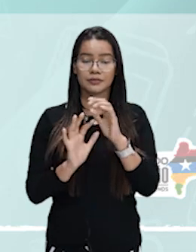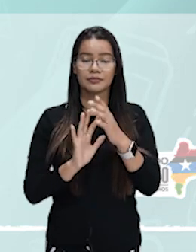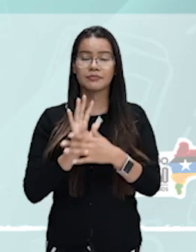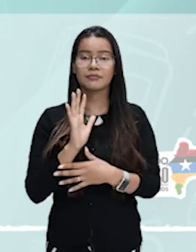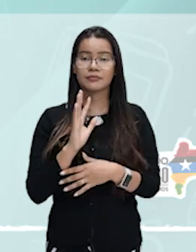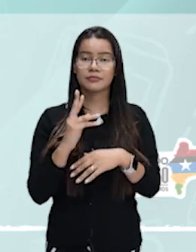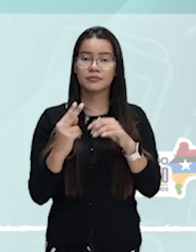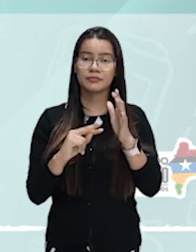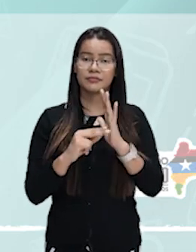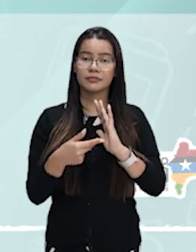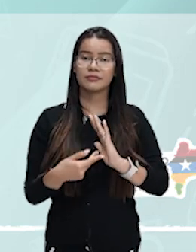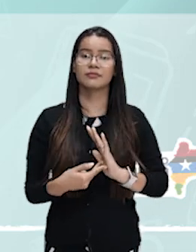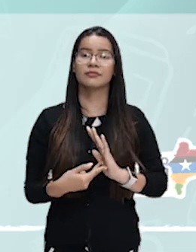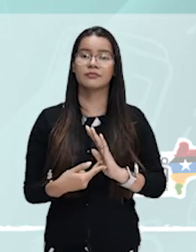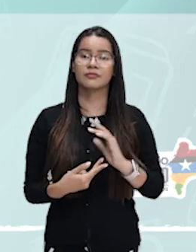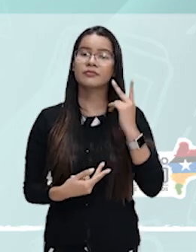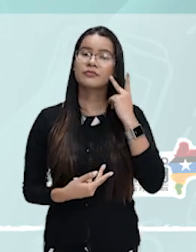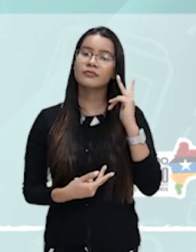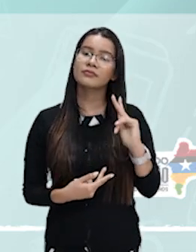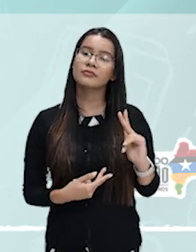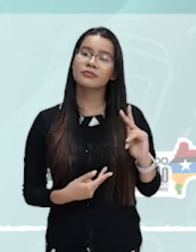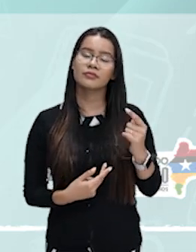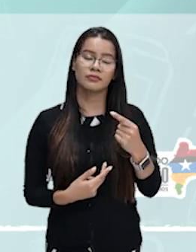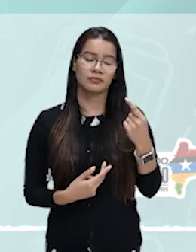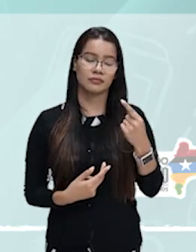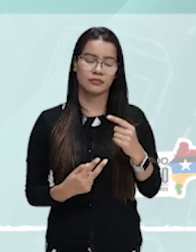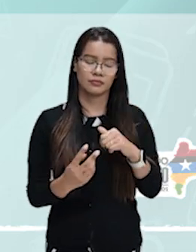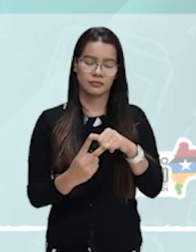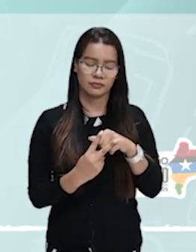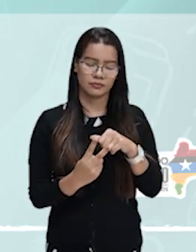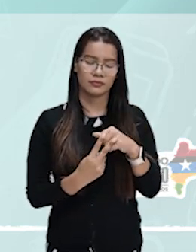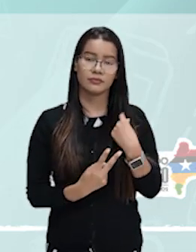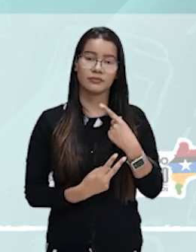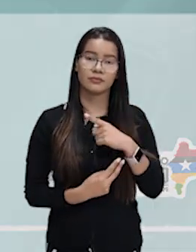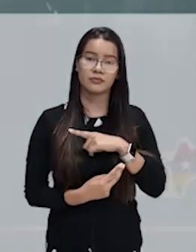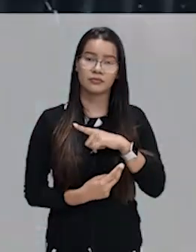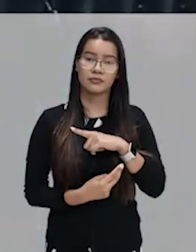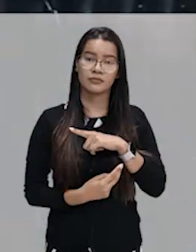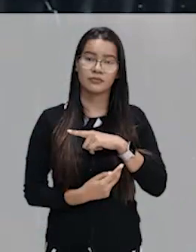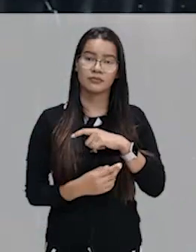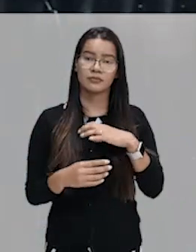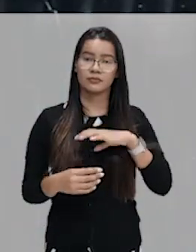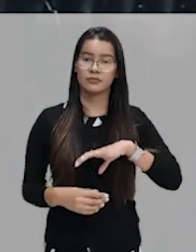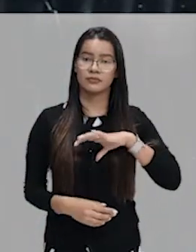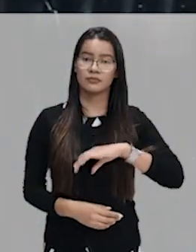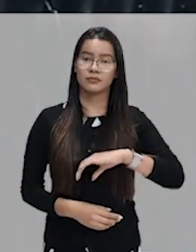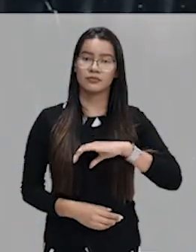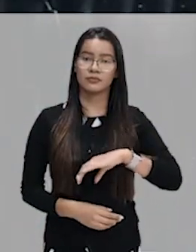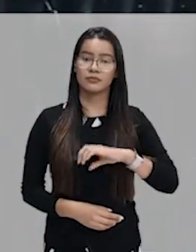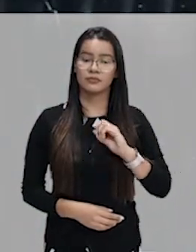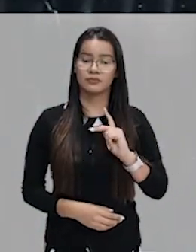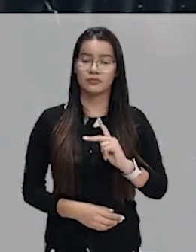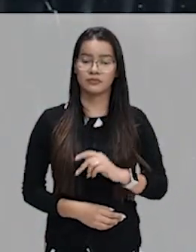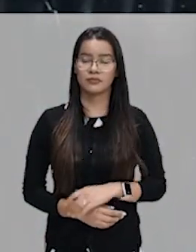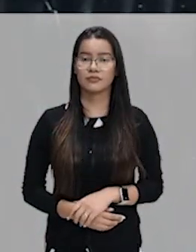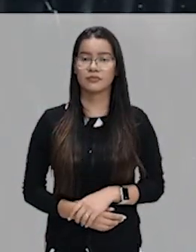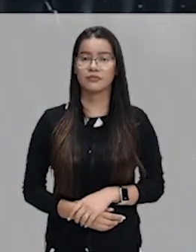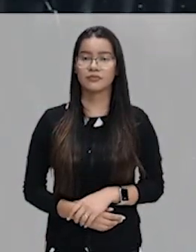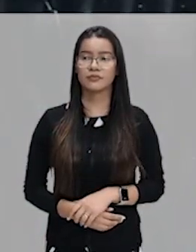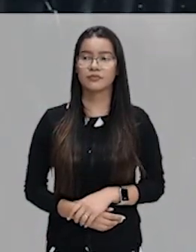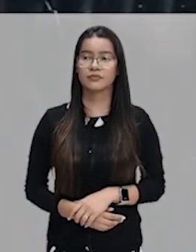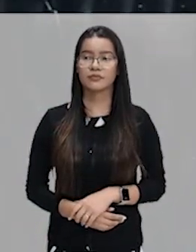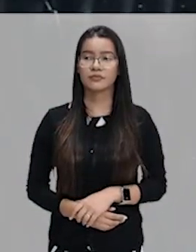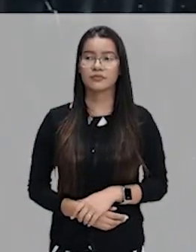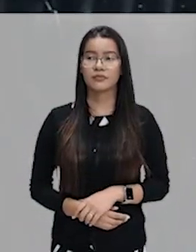de significado para um verbo que nós temos em português, certo? Então, it is used to express